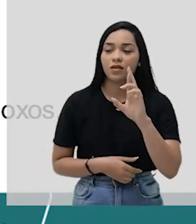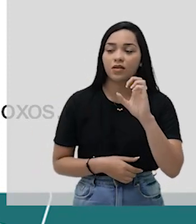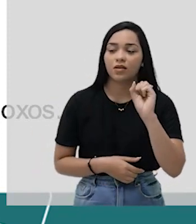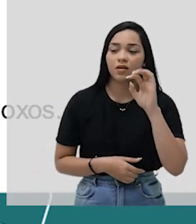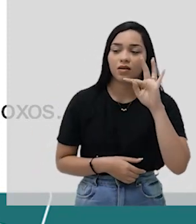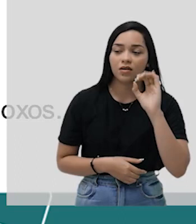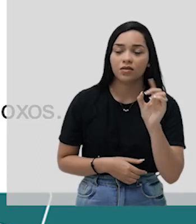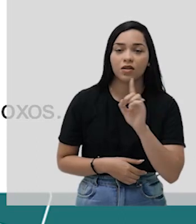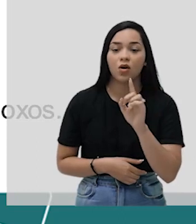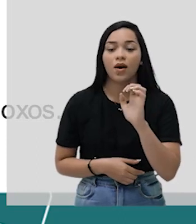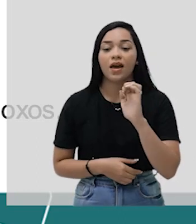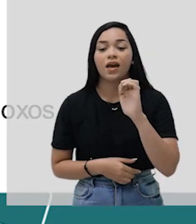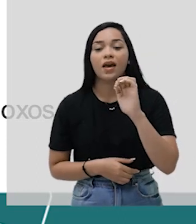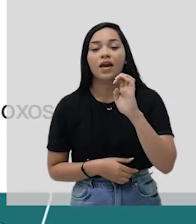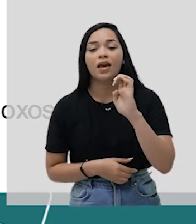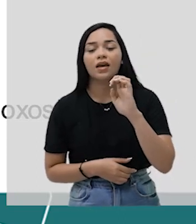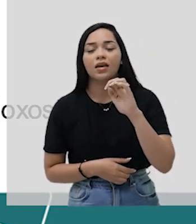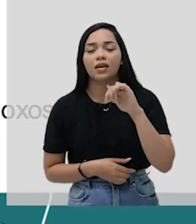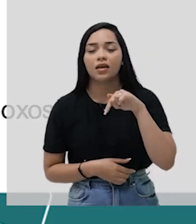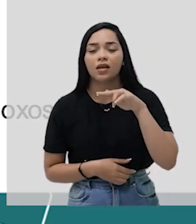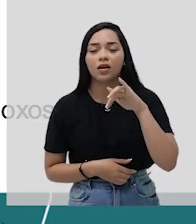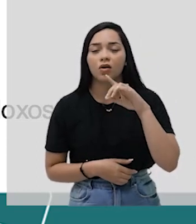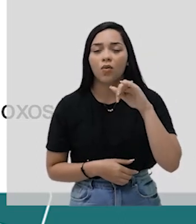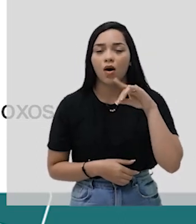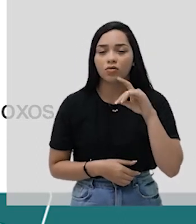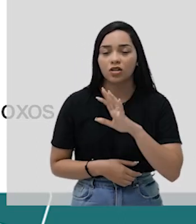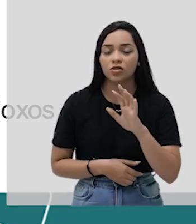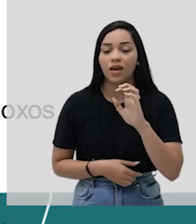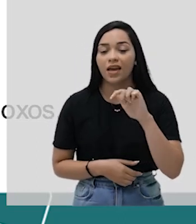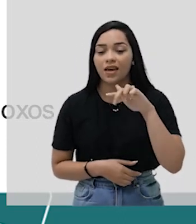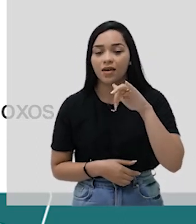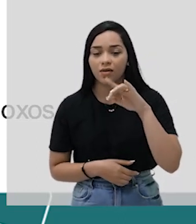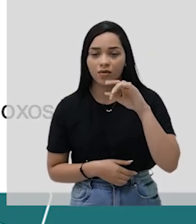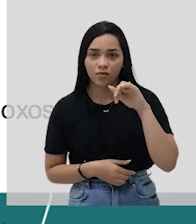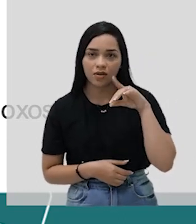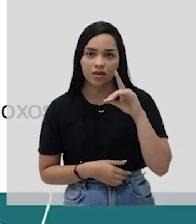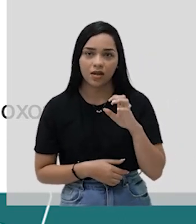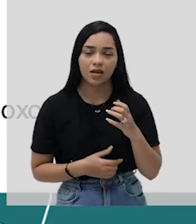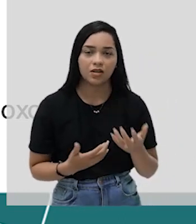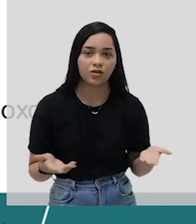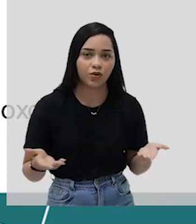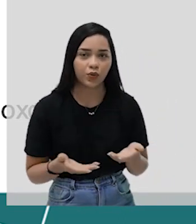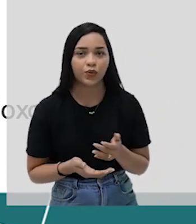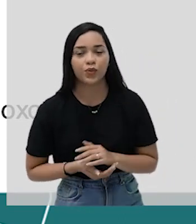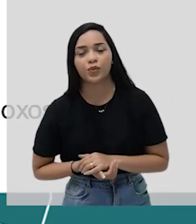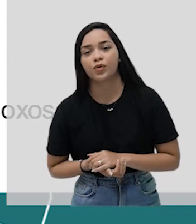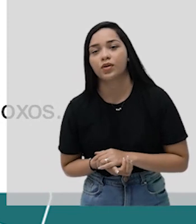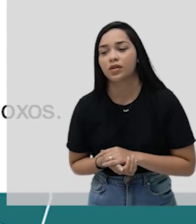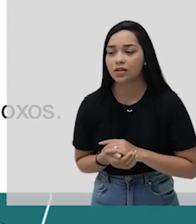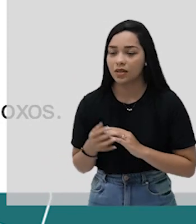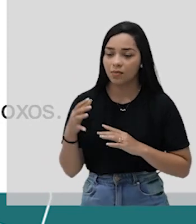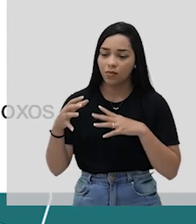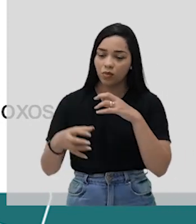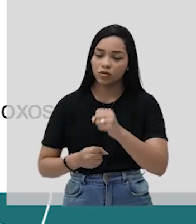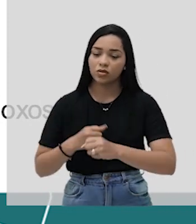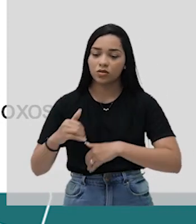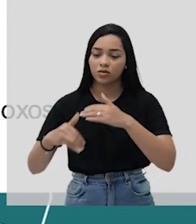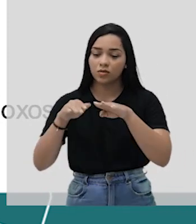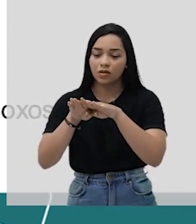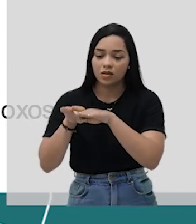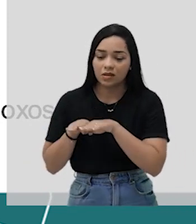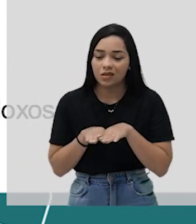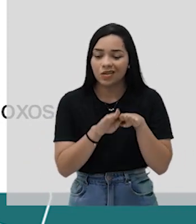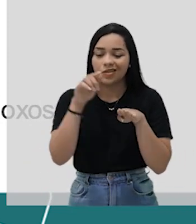nem de igualdade. Esse termo já está descartado há muito tempo, né? Essa busca de um crescimento